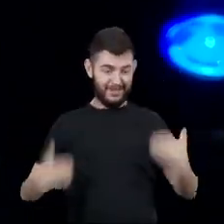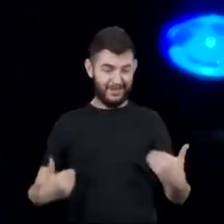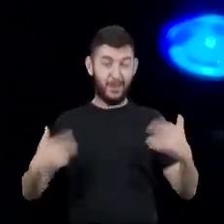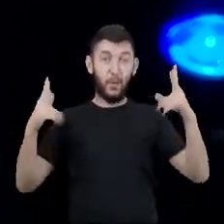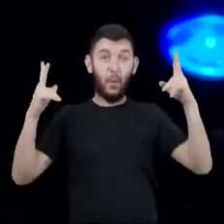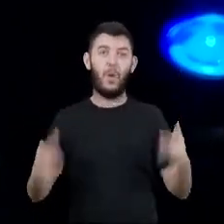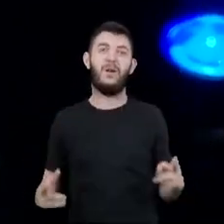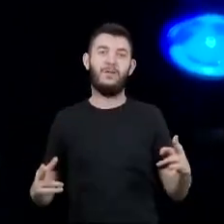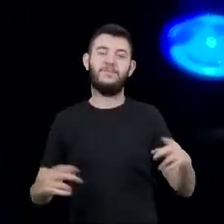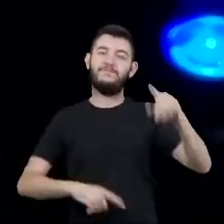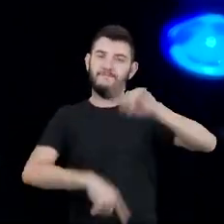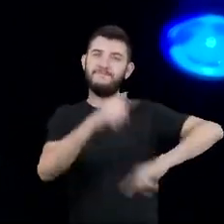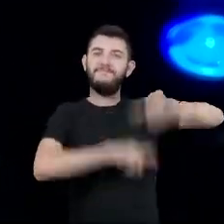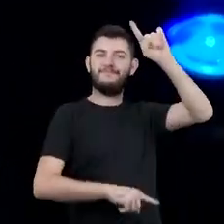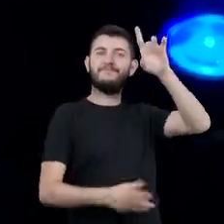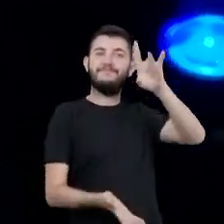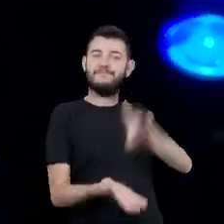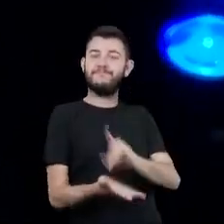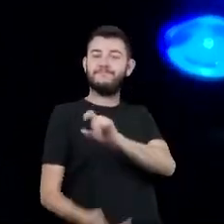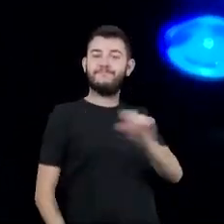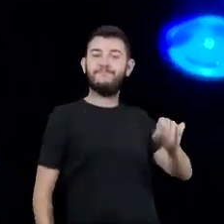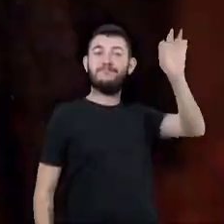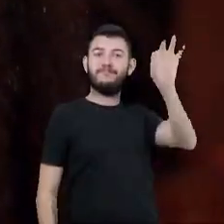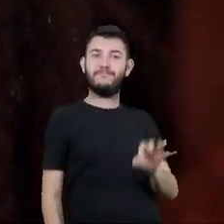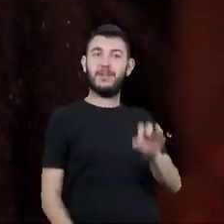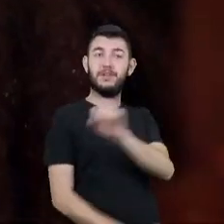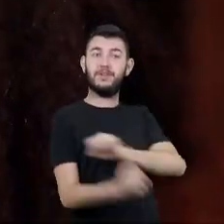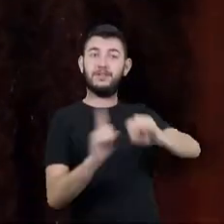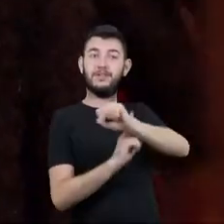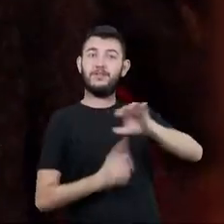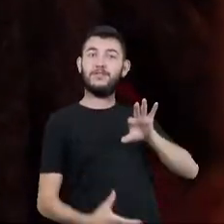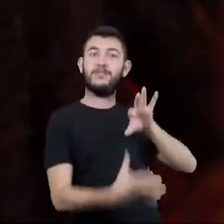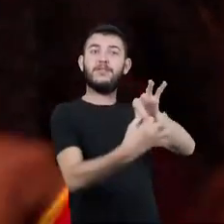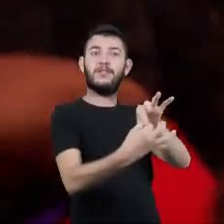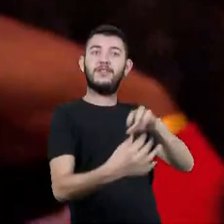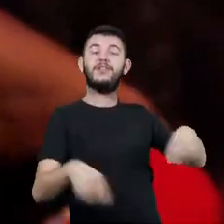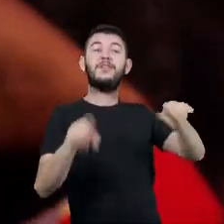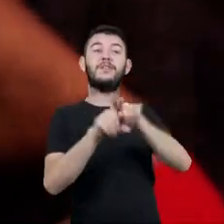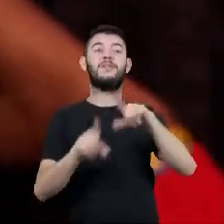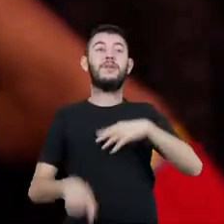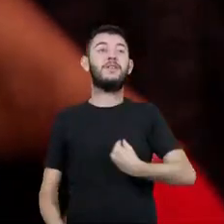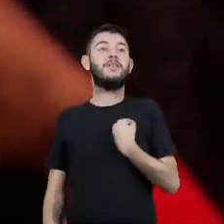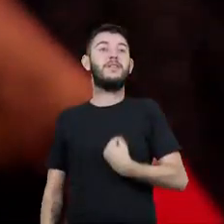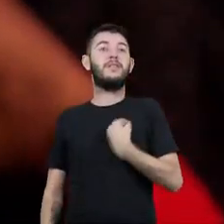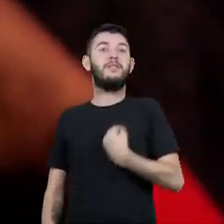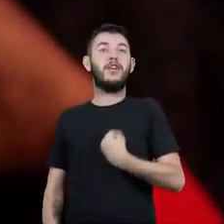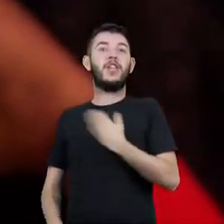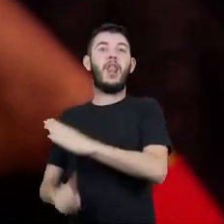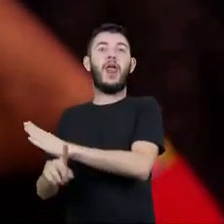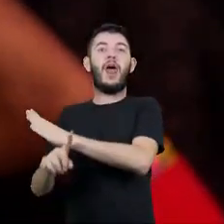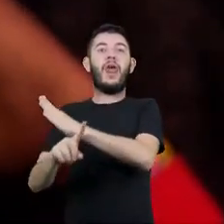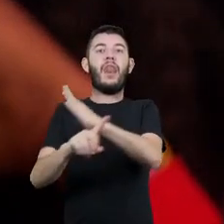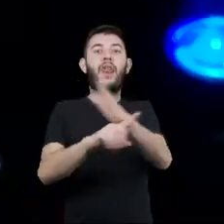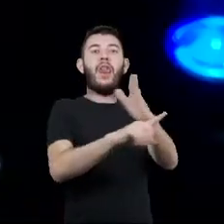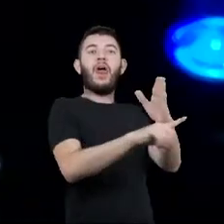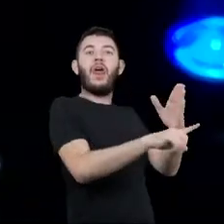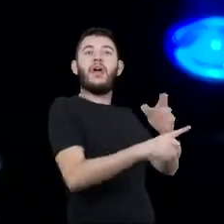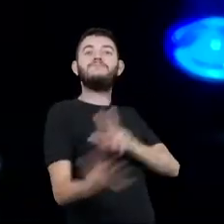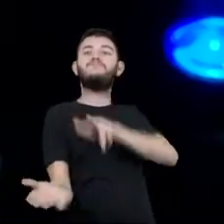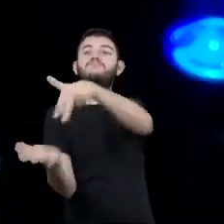integralmente, socialmente, estarem em espaços como esse, de